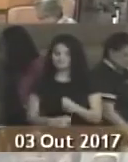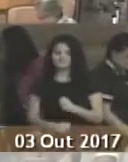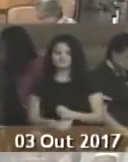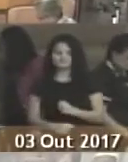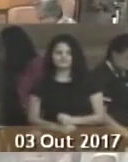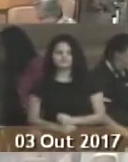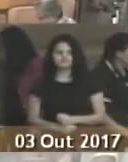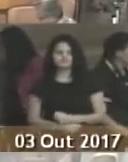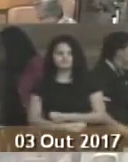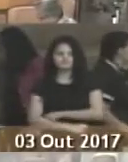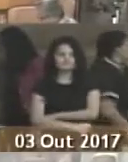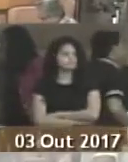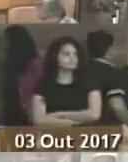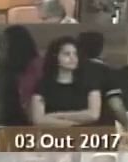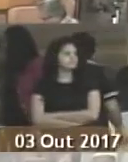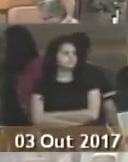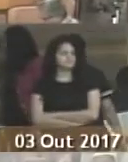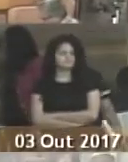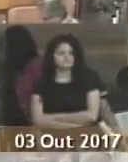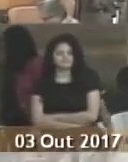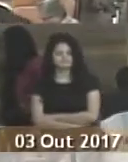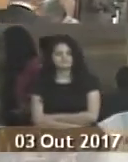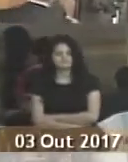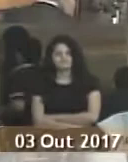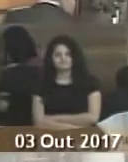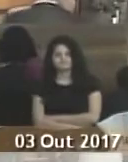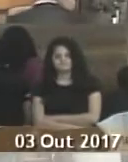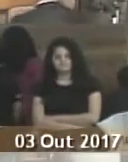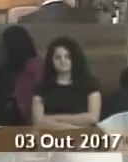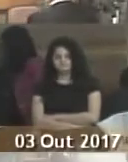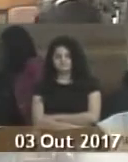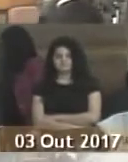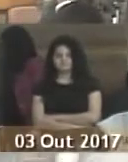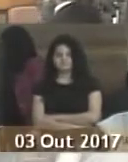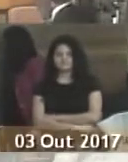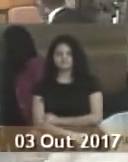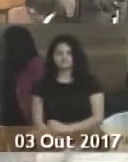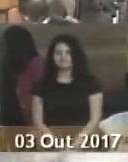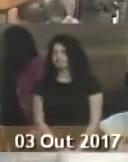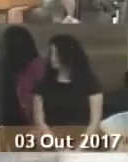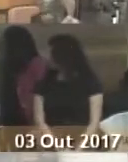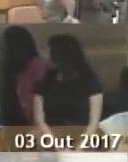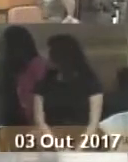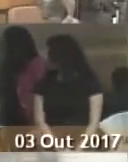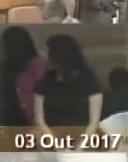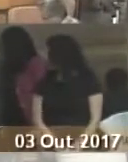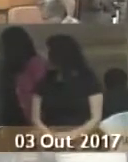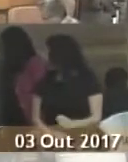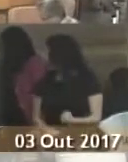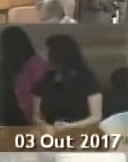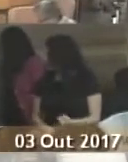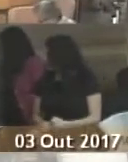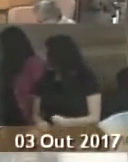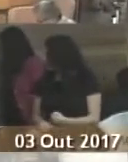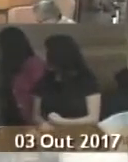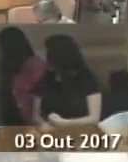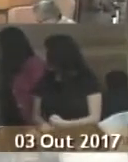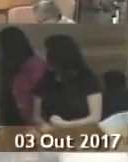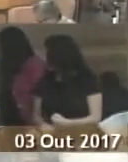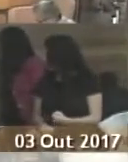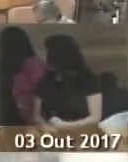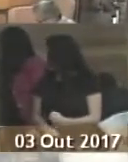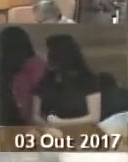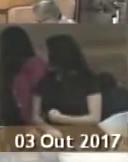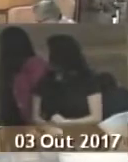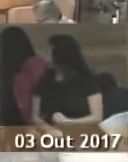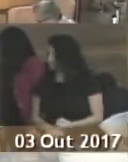Vai demorar ainda. Não, vai demorar não. O quê? O quê? Você tá dando chilique aí,